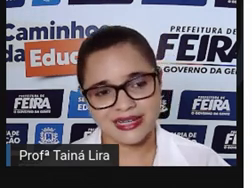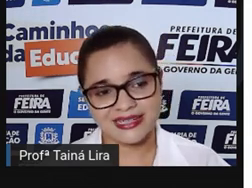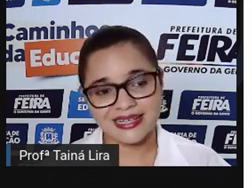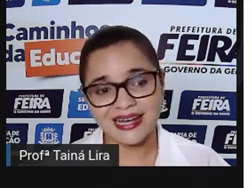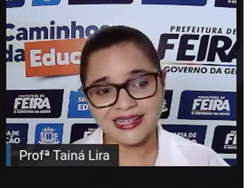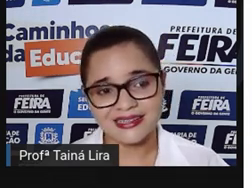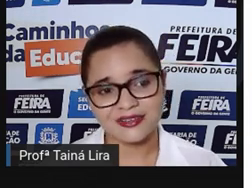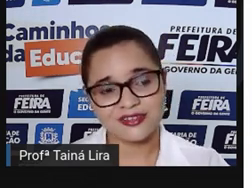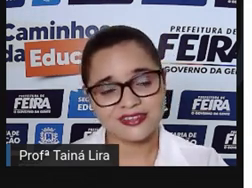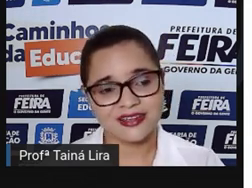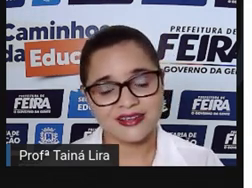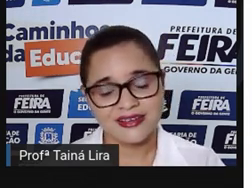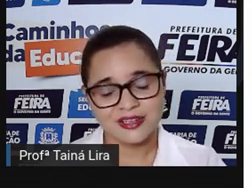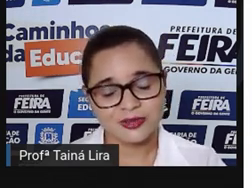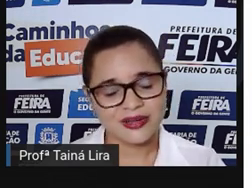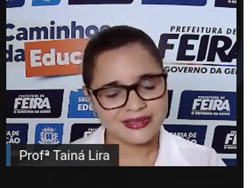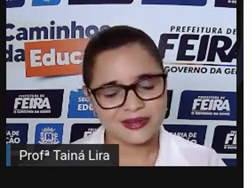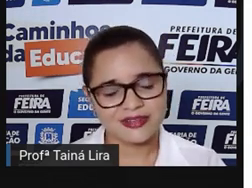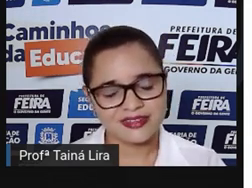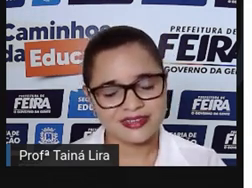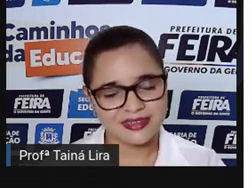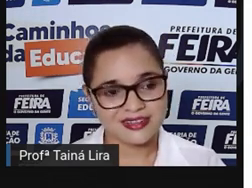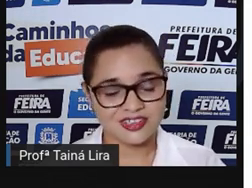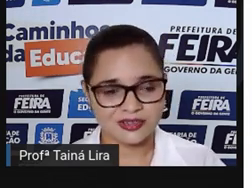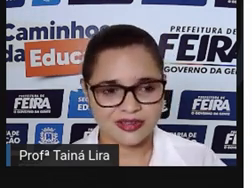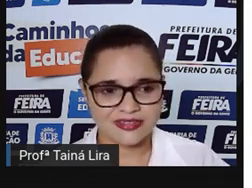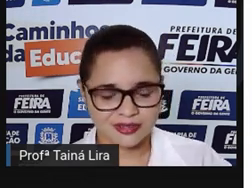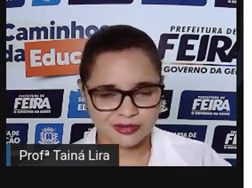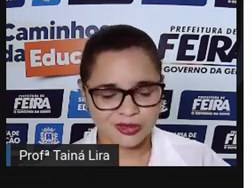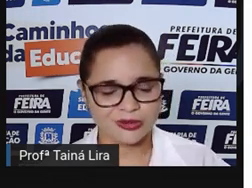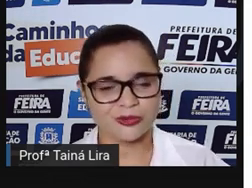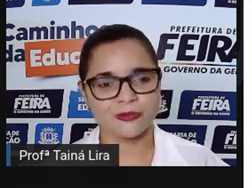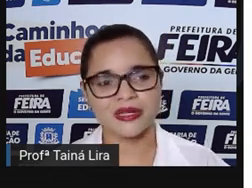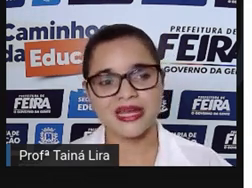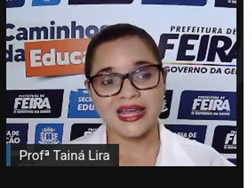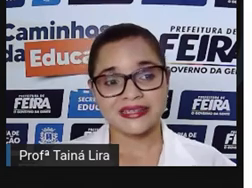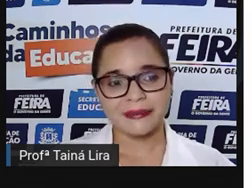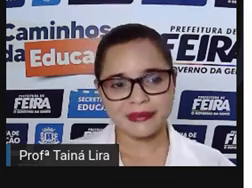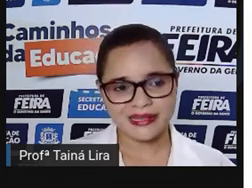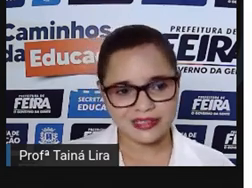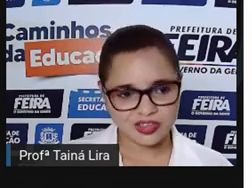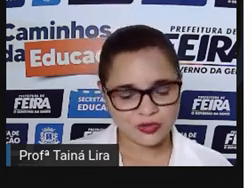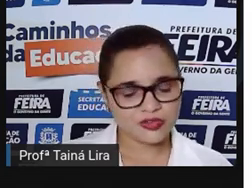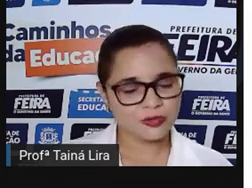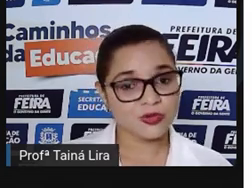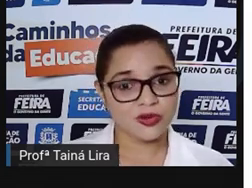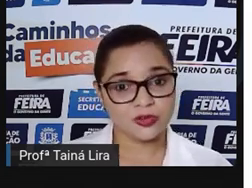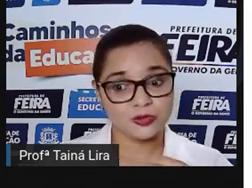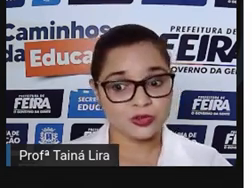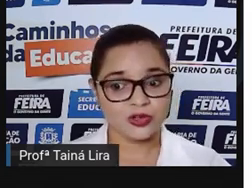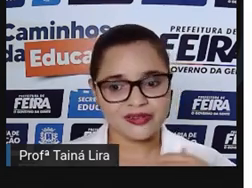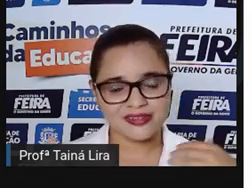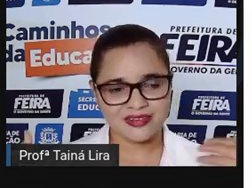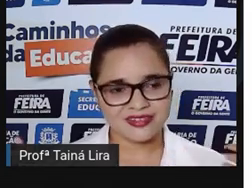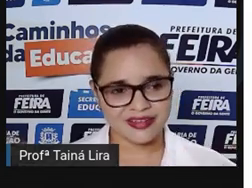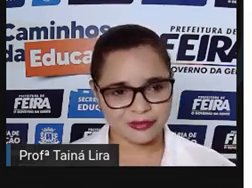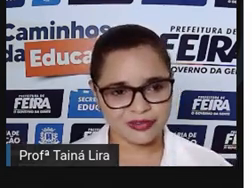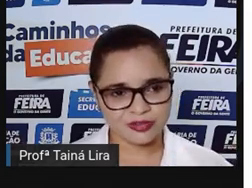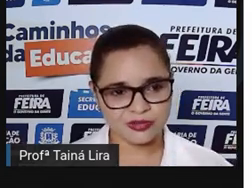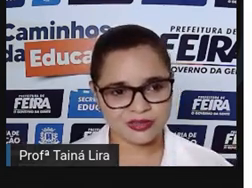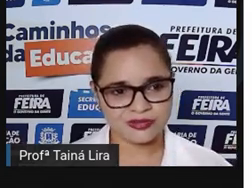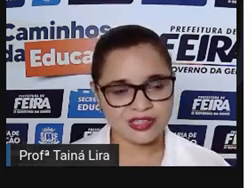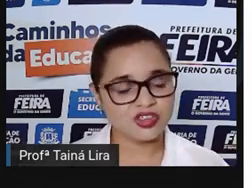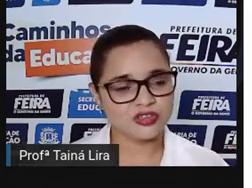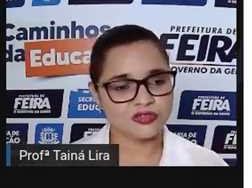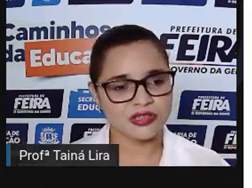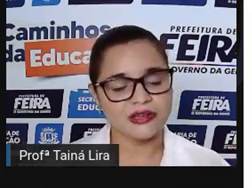voltar lá na nossa... no canal da Secretaria de Educação, no YouTube, na playlist do segundo ano. Todas as aulas do